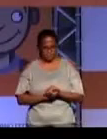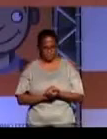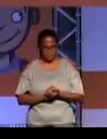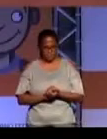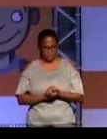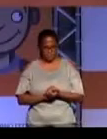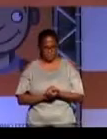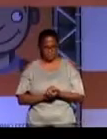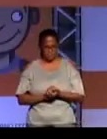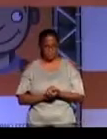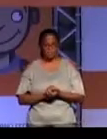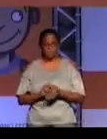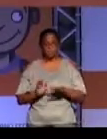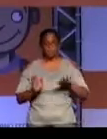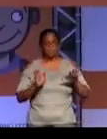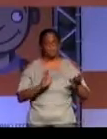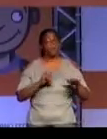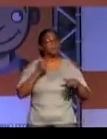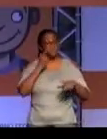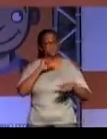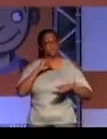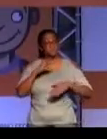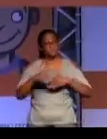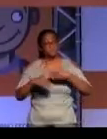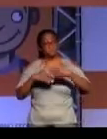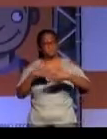E houve grandes avanços no controle do